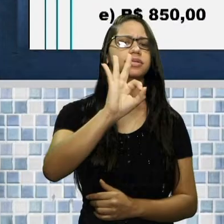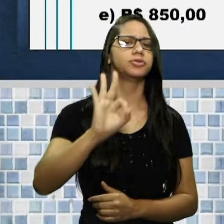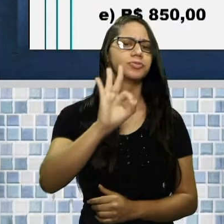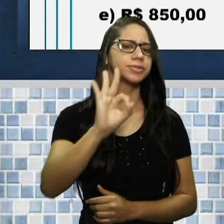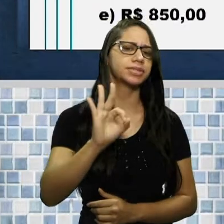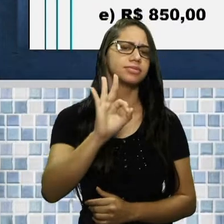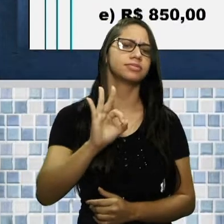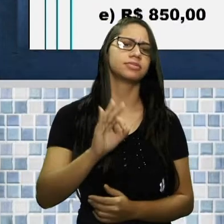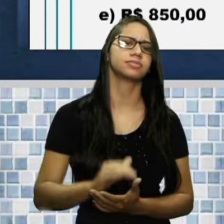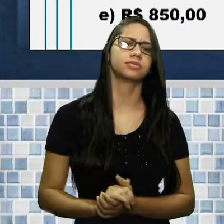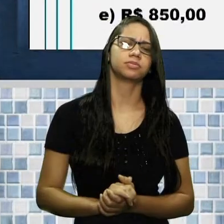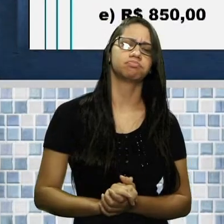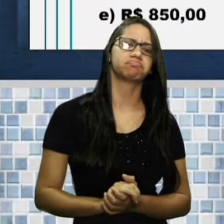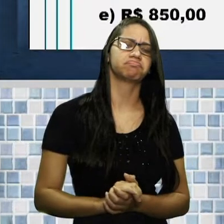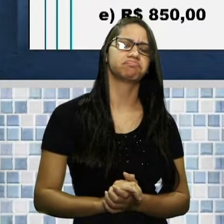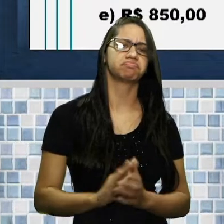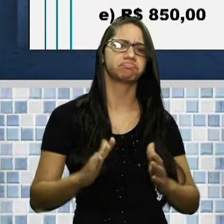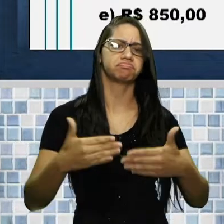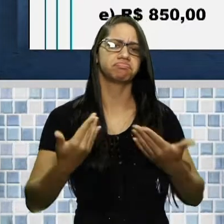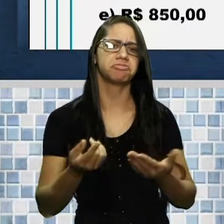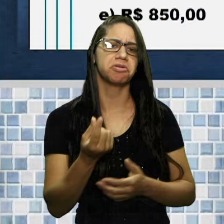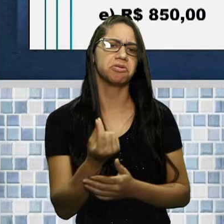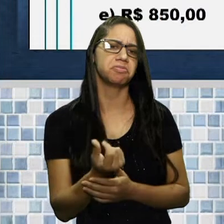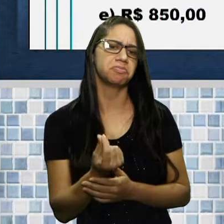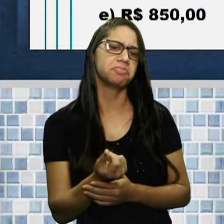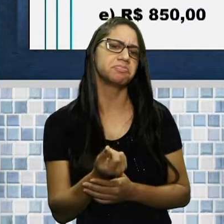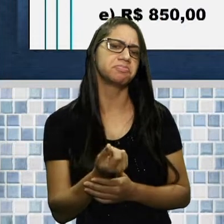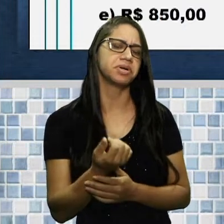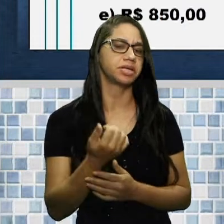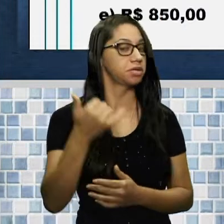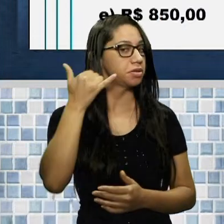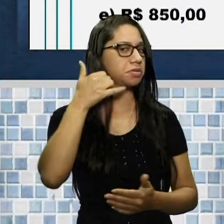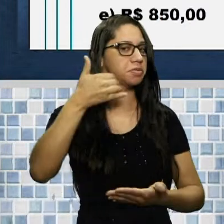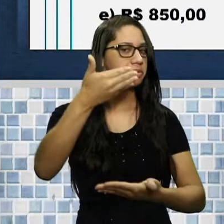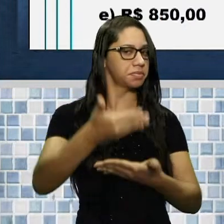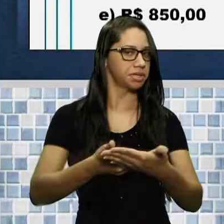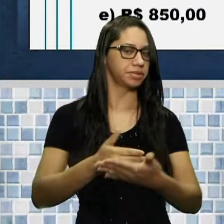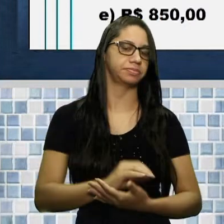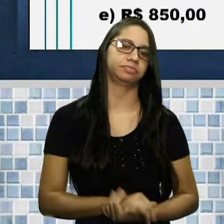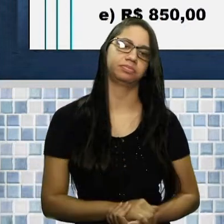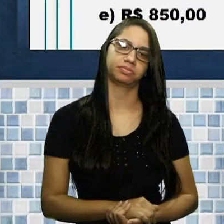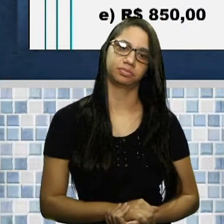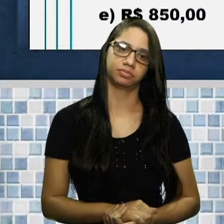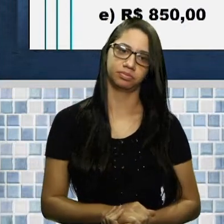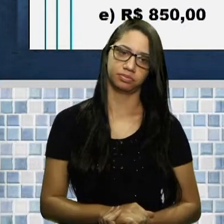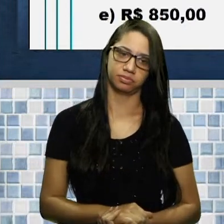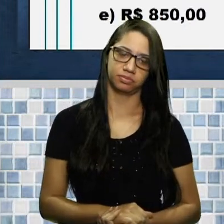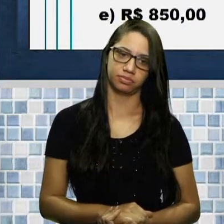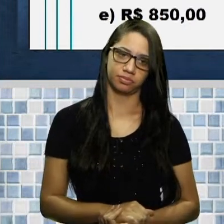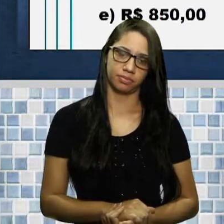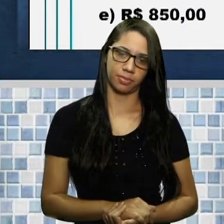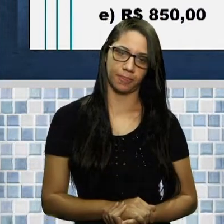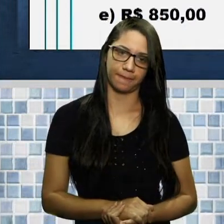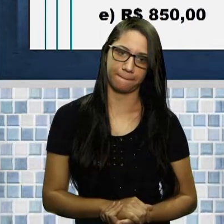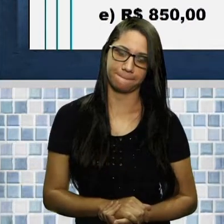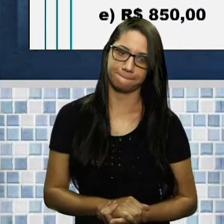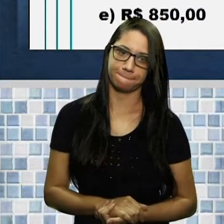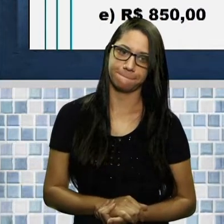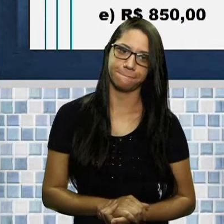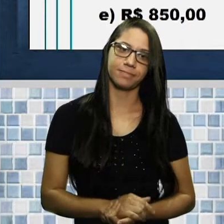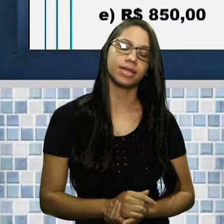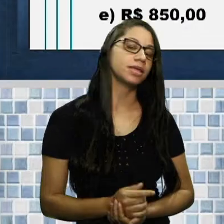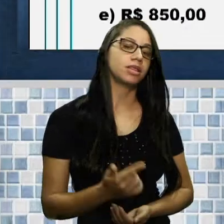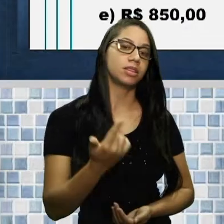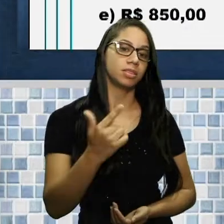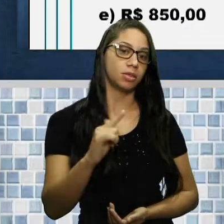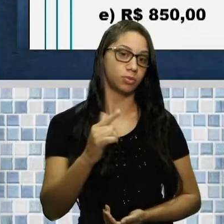aparelho. Quanto paguei pelo aparelho? Observe aí, pessoal, que eu não tenho o valor do fax.